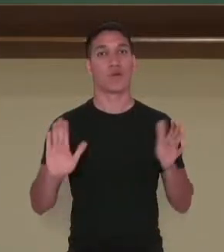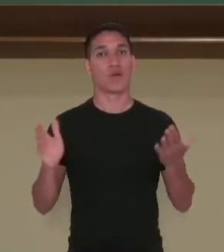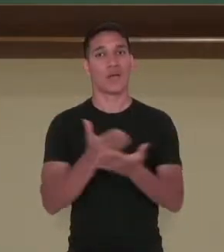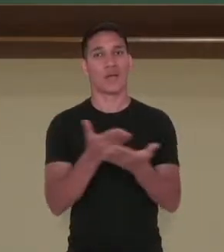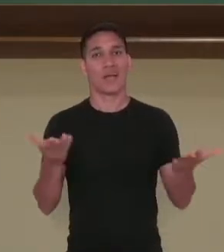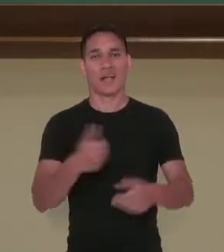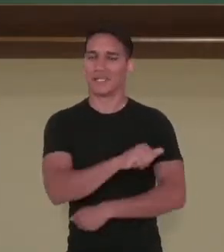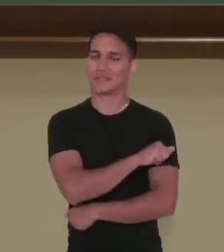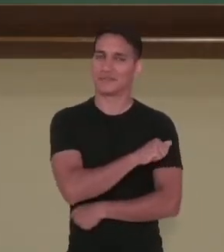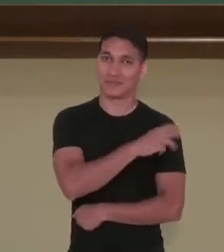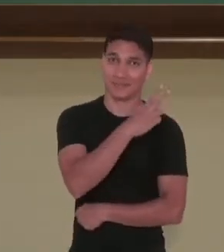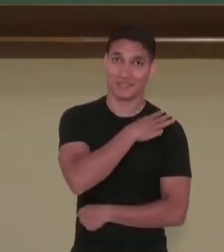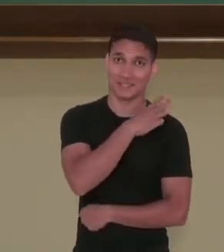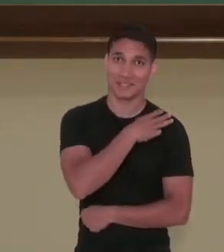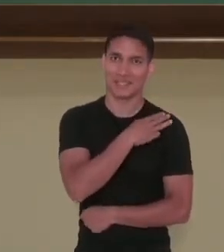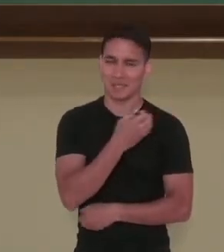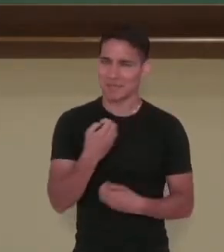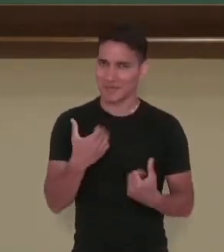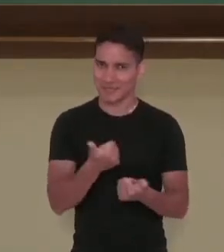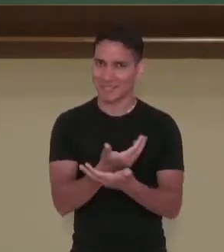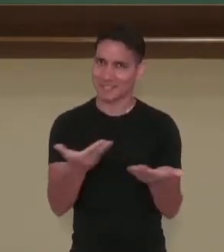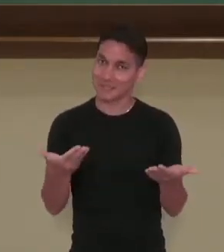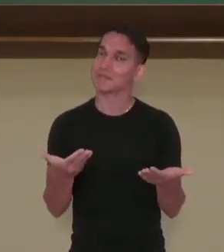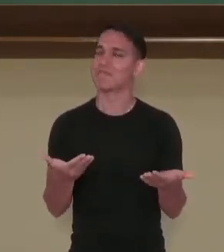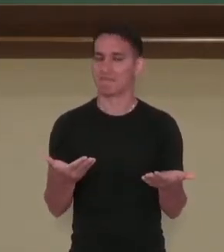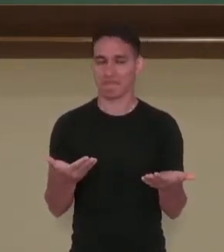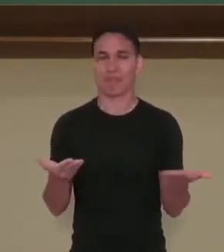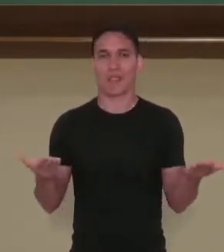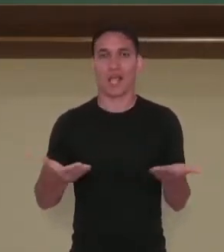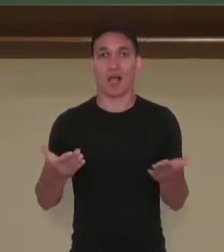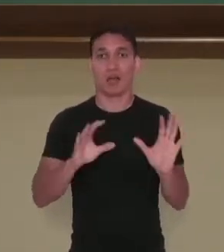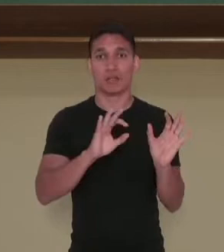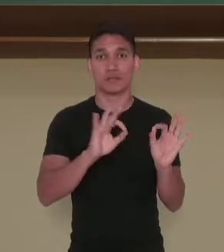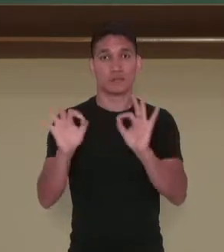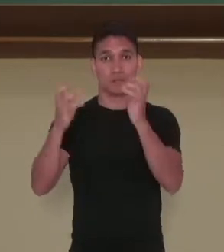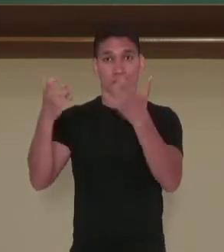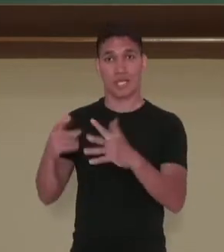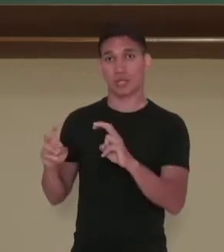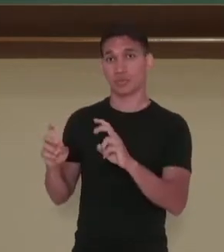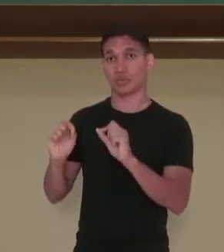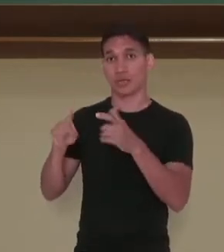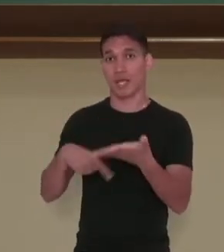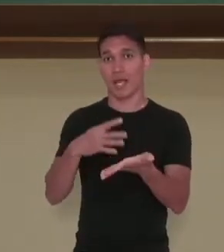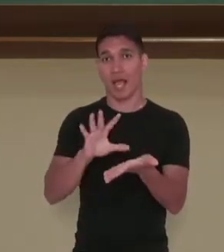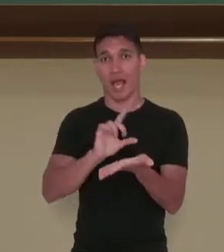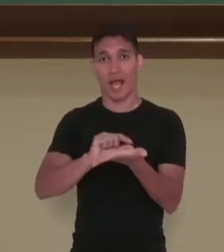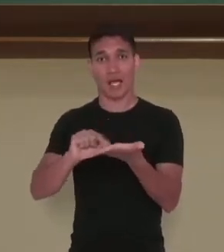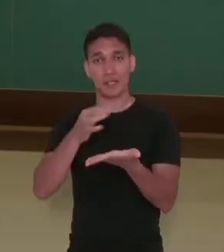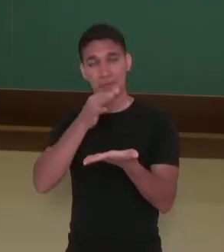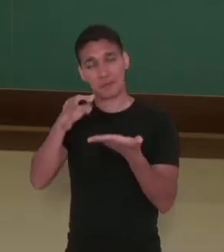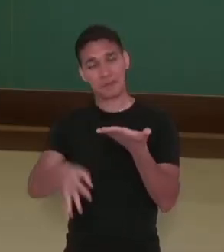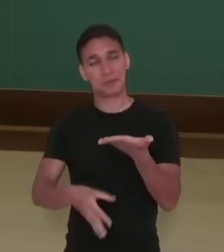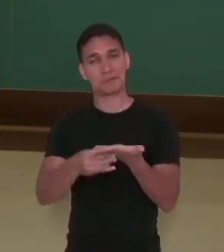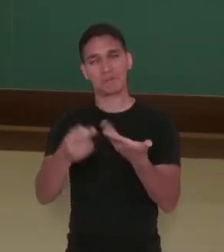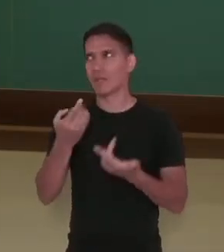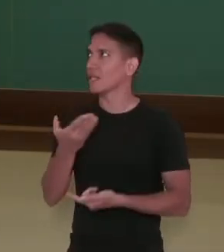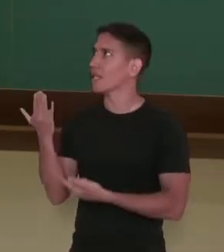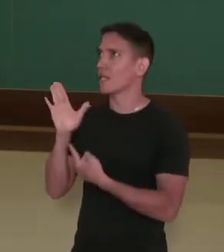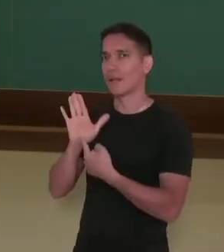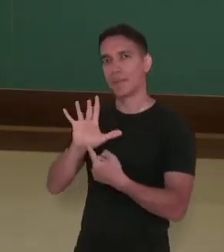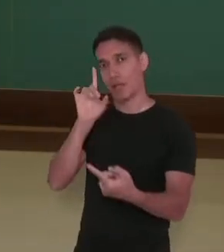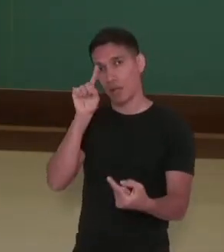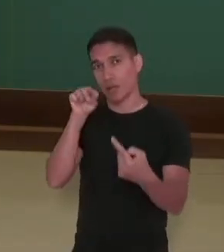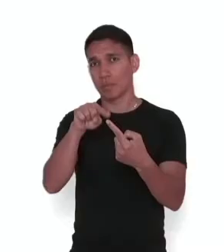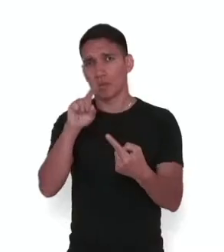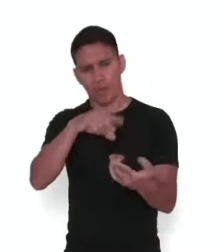Olá, estudantes da terceira série. Tudo bem com vocês? Nesse vídeo vamos falar sobre artigo de opinião. Objetivos: ler